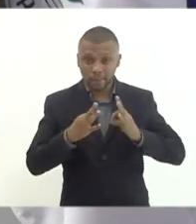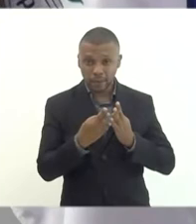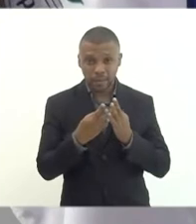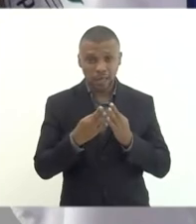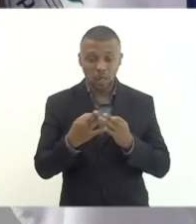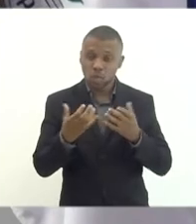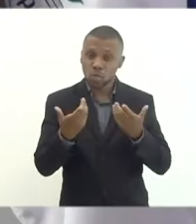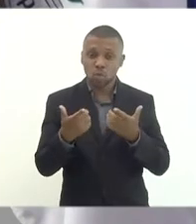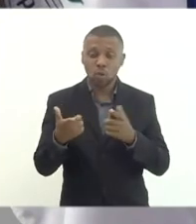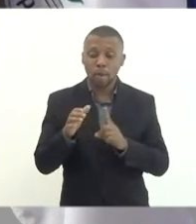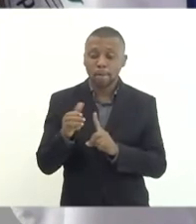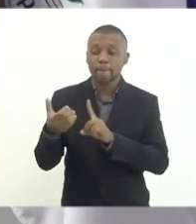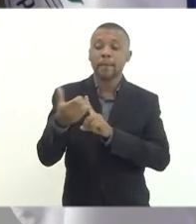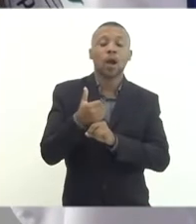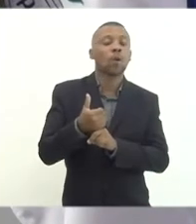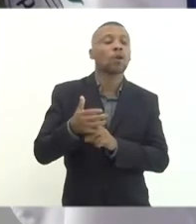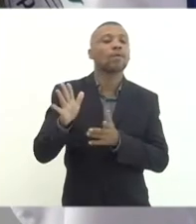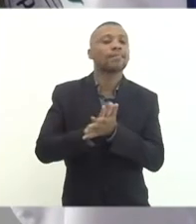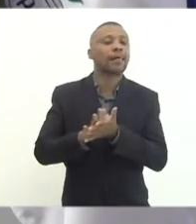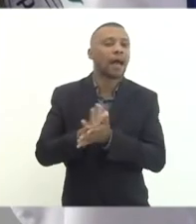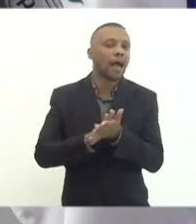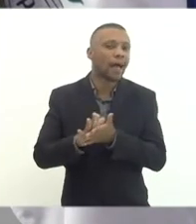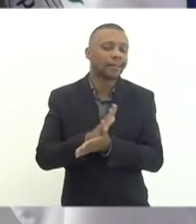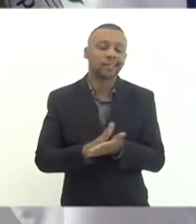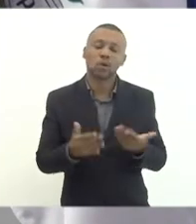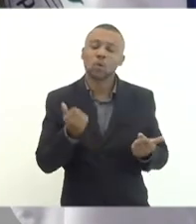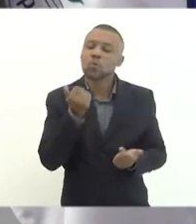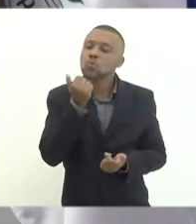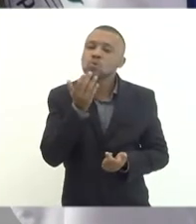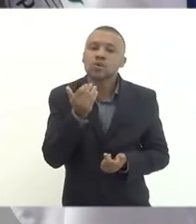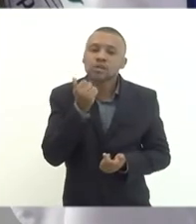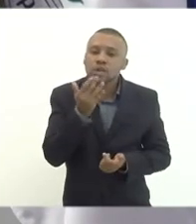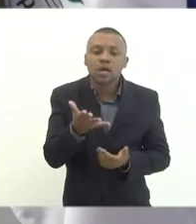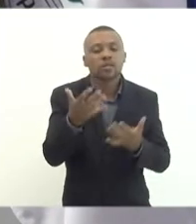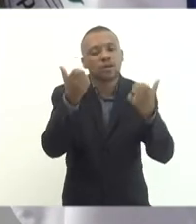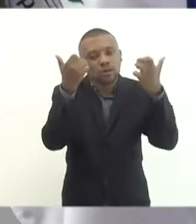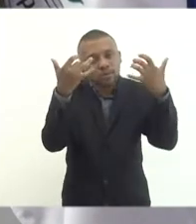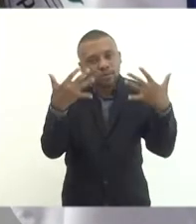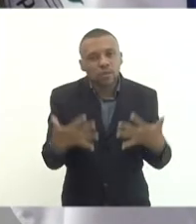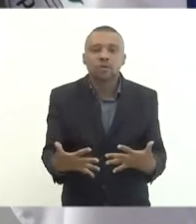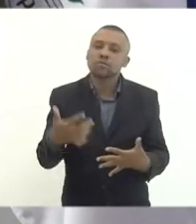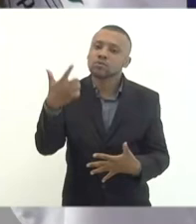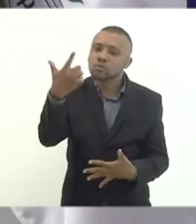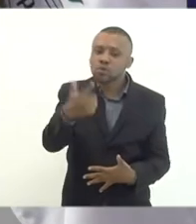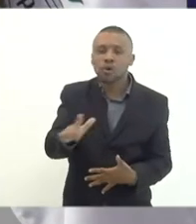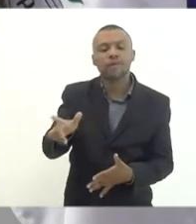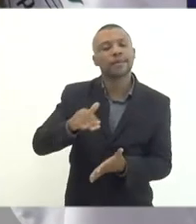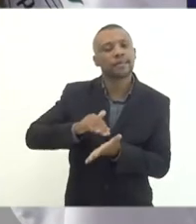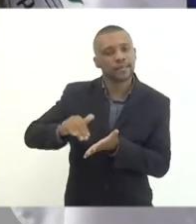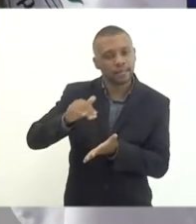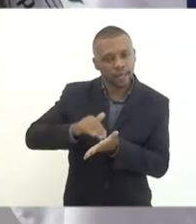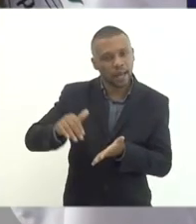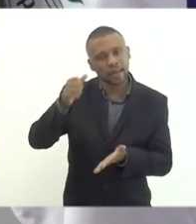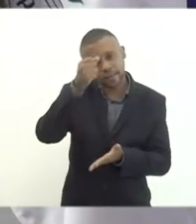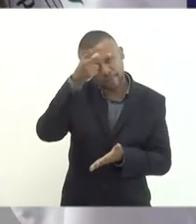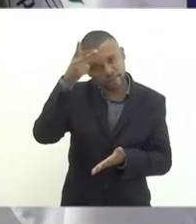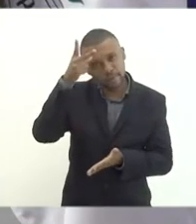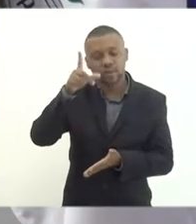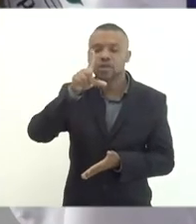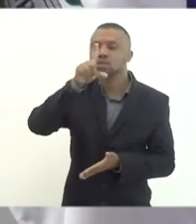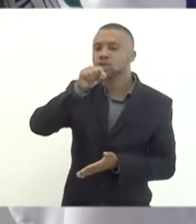mim receber então não adianta é como é que colocou volta dizer a secretária de da cidade de Nilópolis